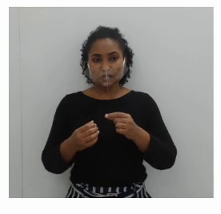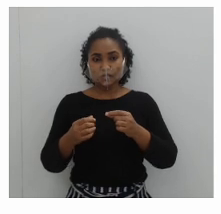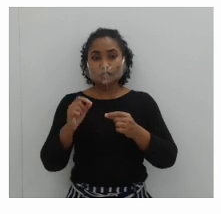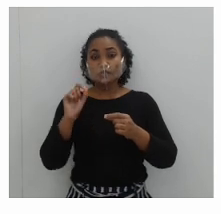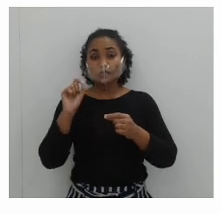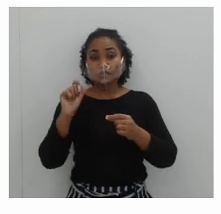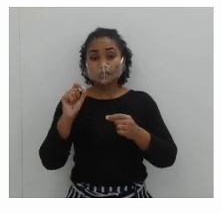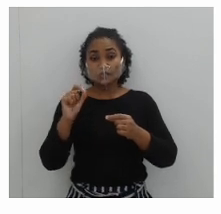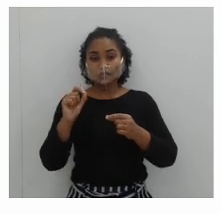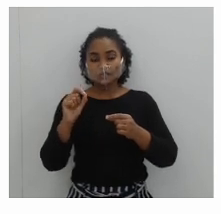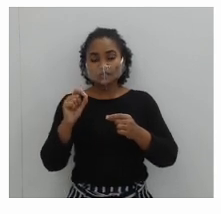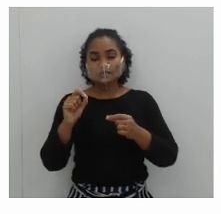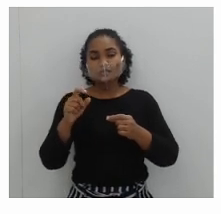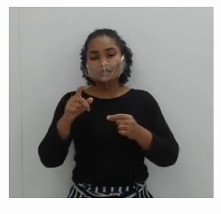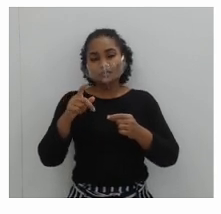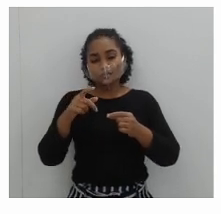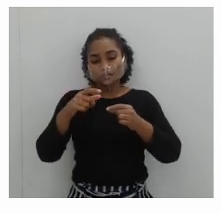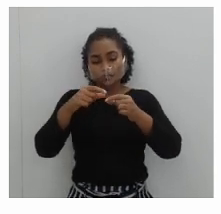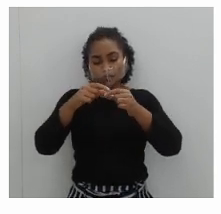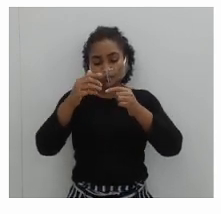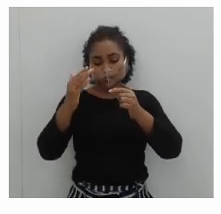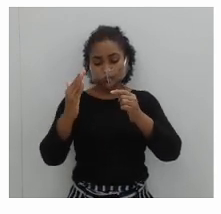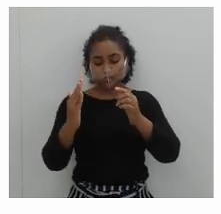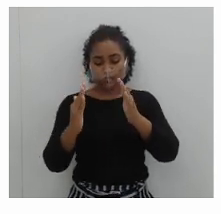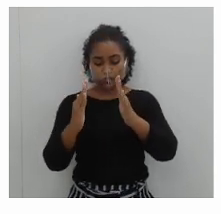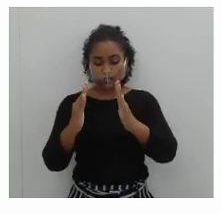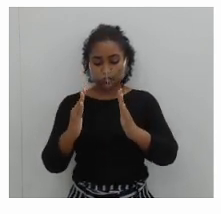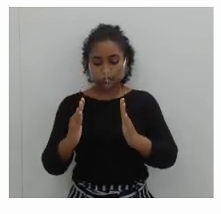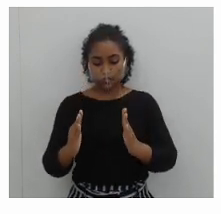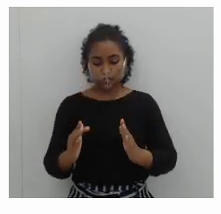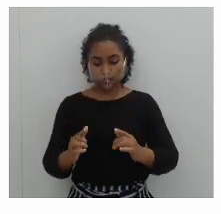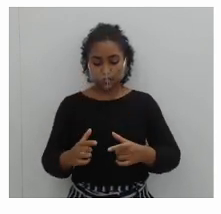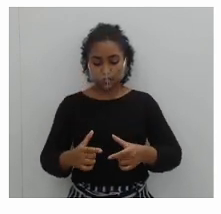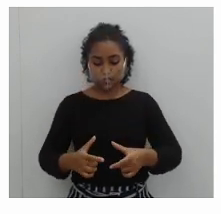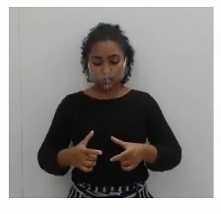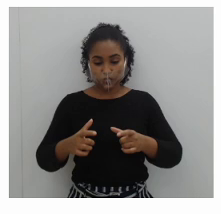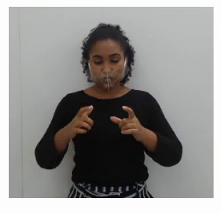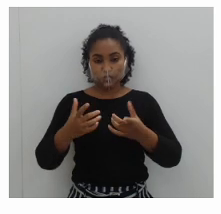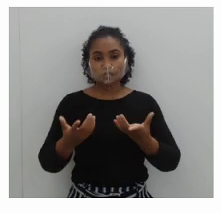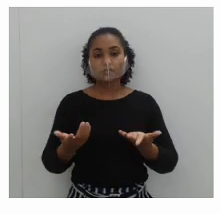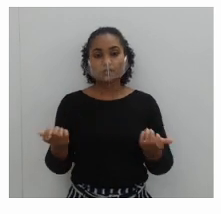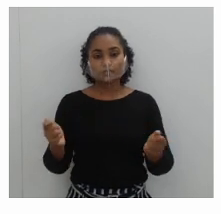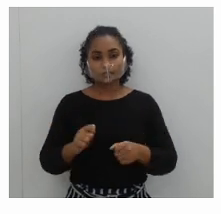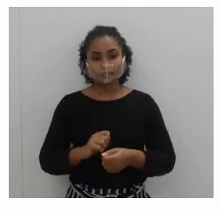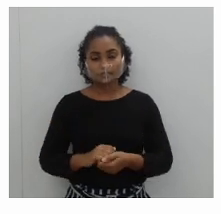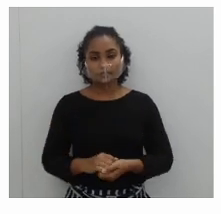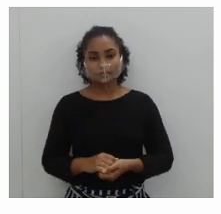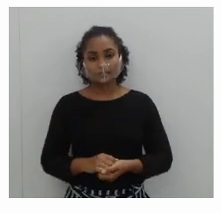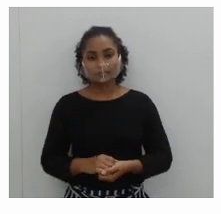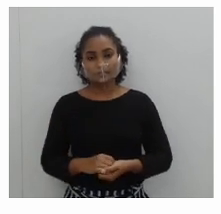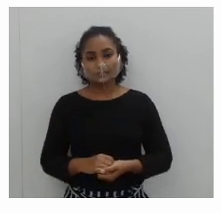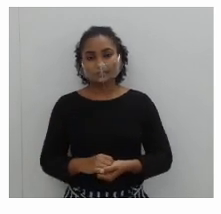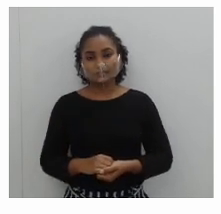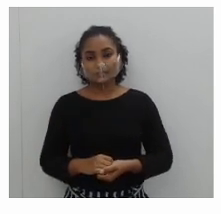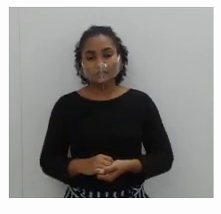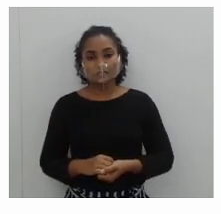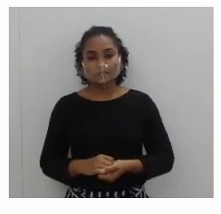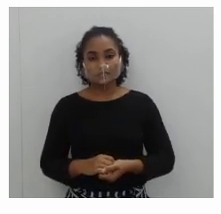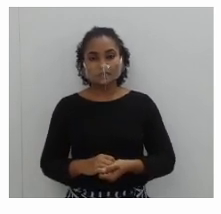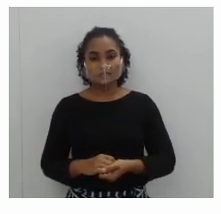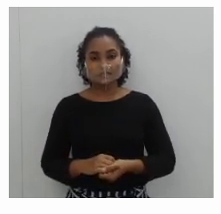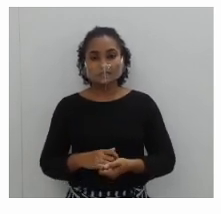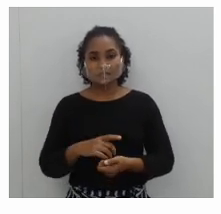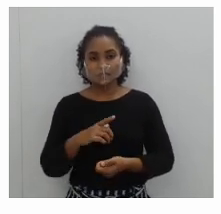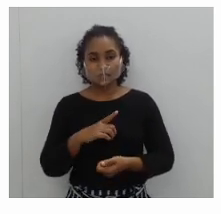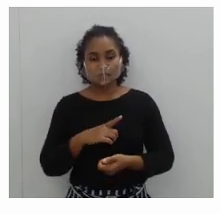um paralelepípedo retângulo. Então agora o exemplo está pedindo para você contar